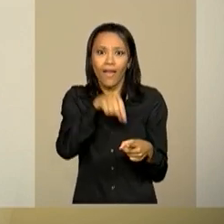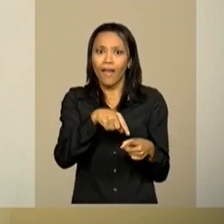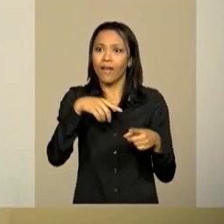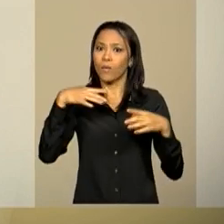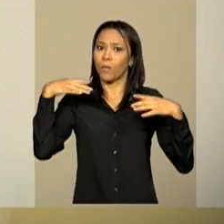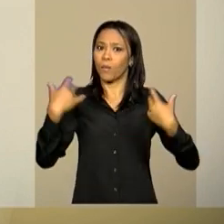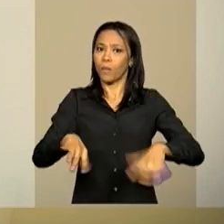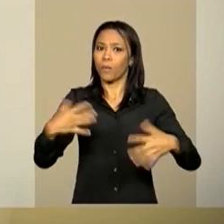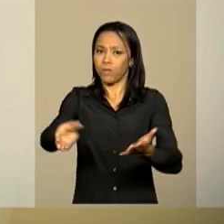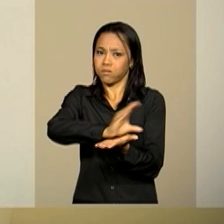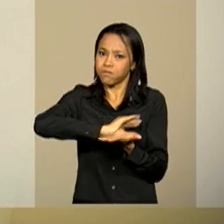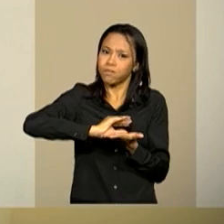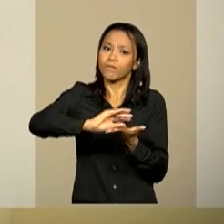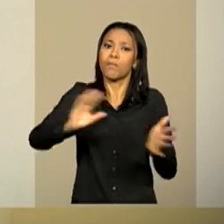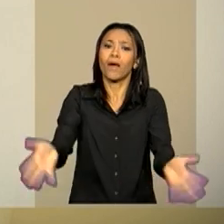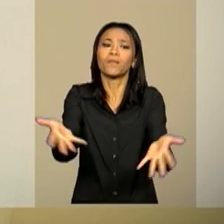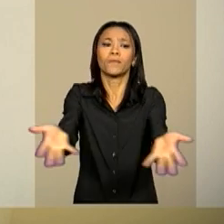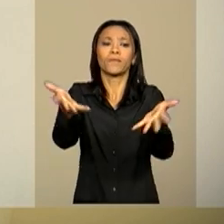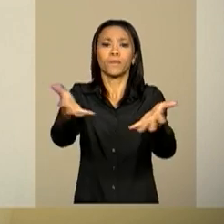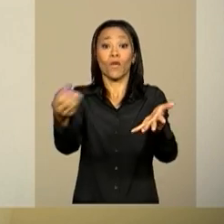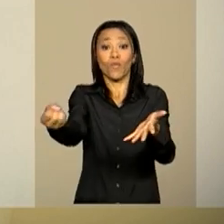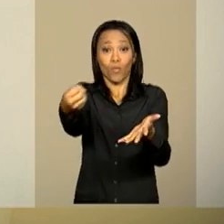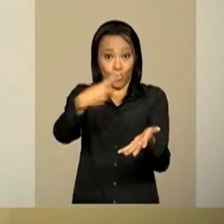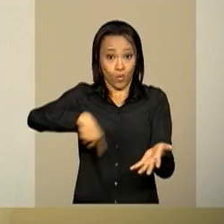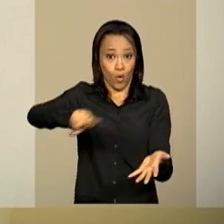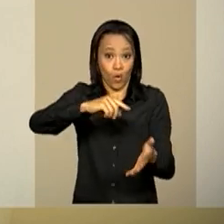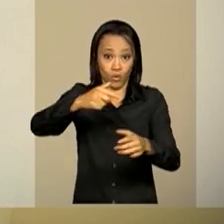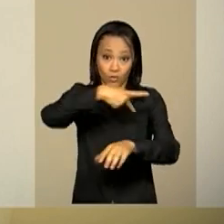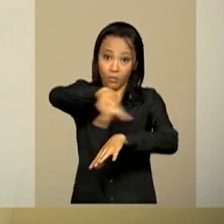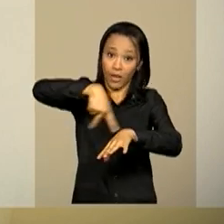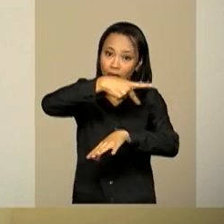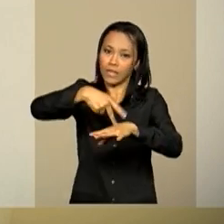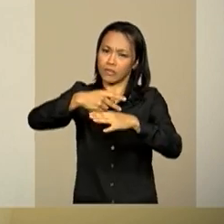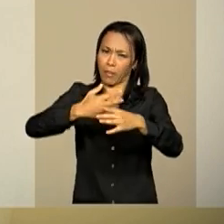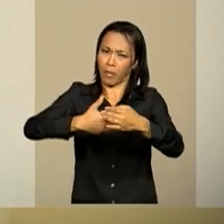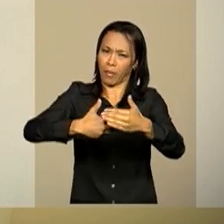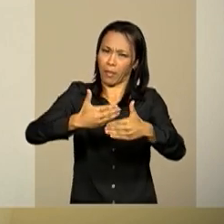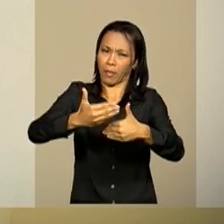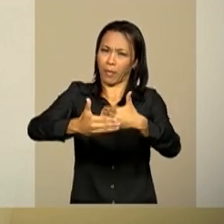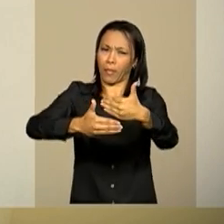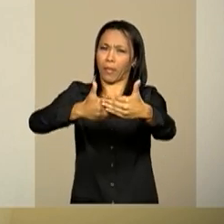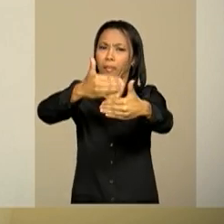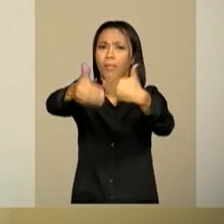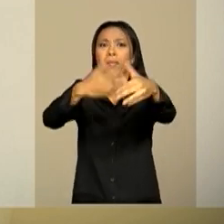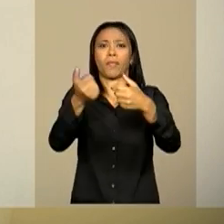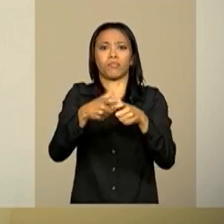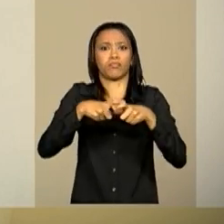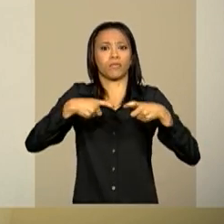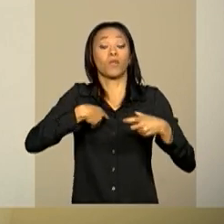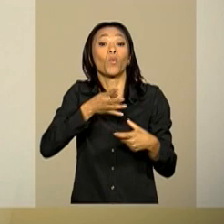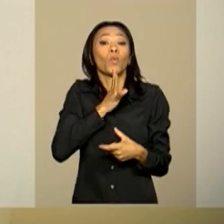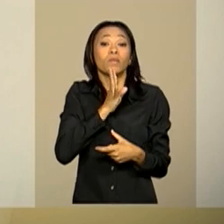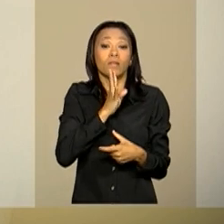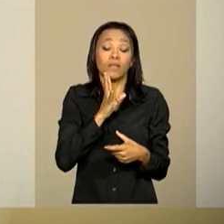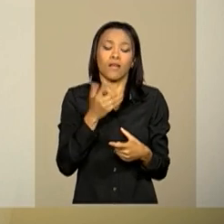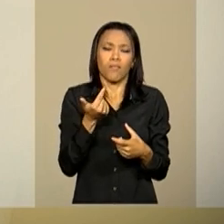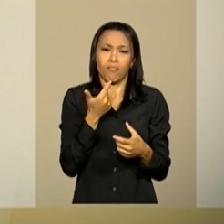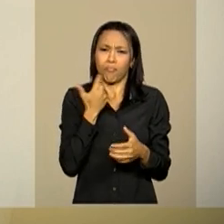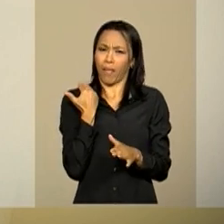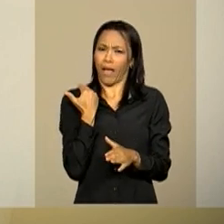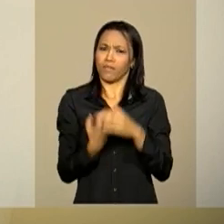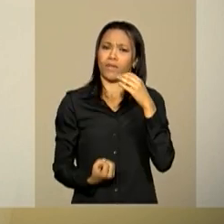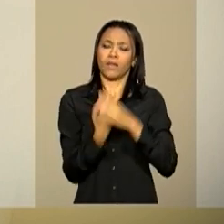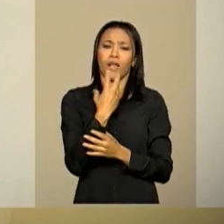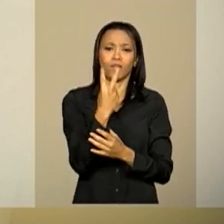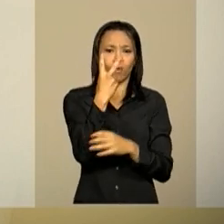grande investimento para ajudar a levar o nosso país rumo à economia do conhecimento desde que foi criado há pouco mais de